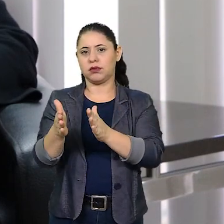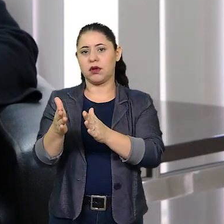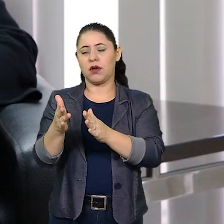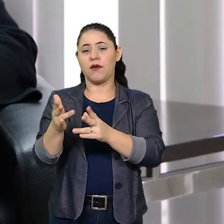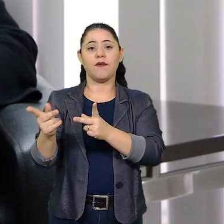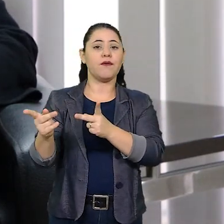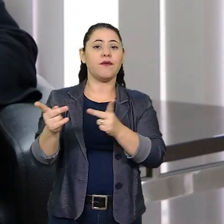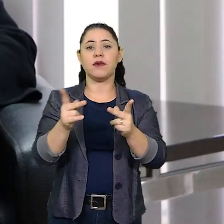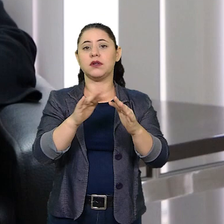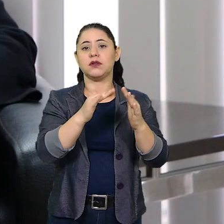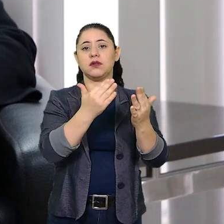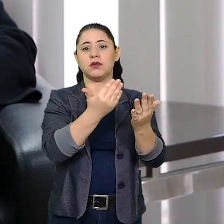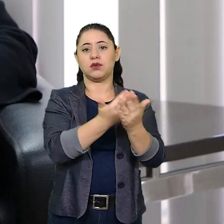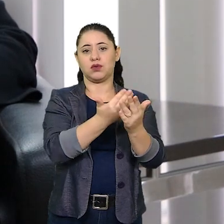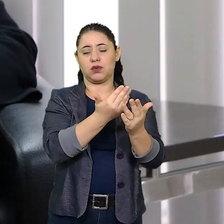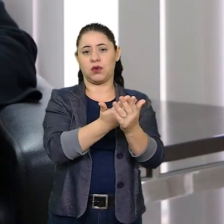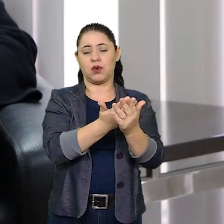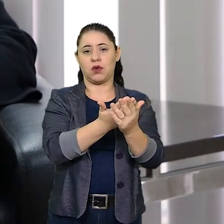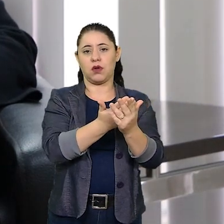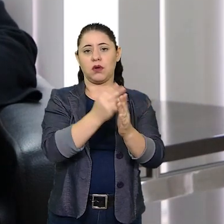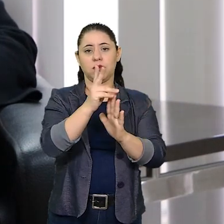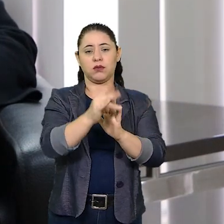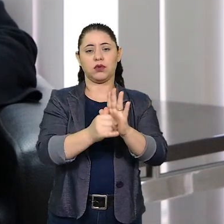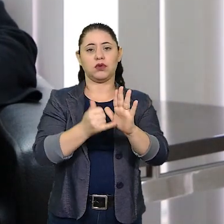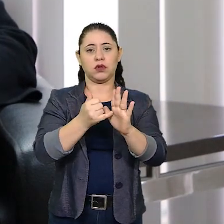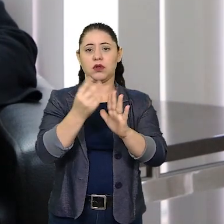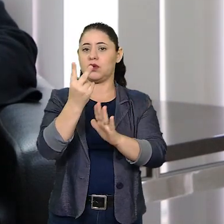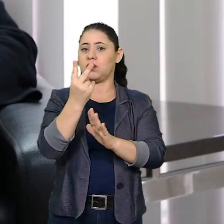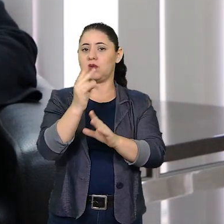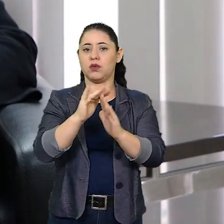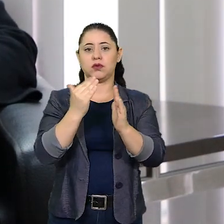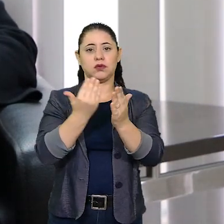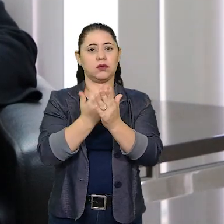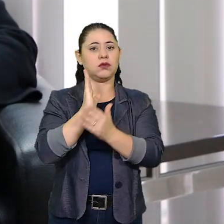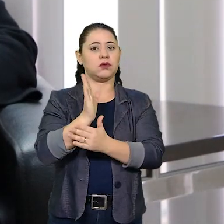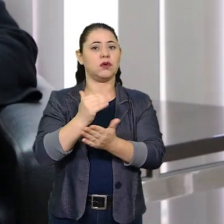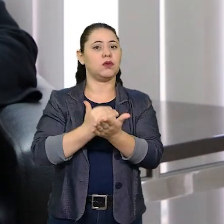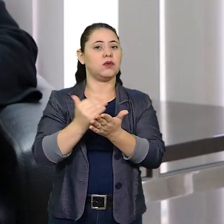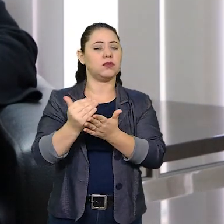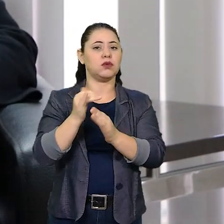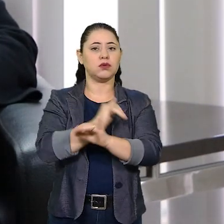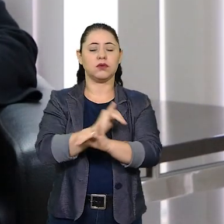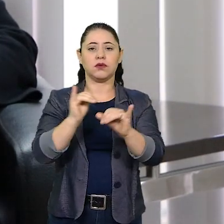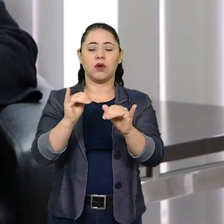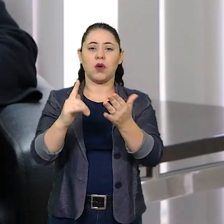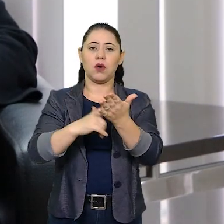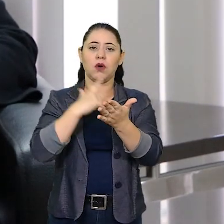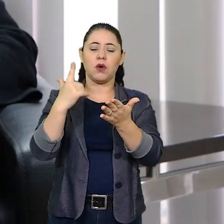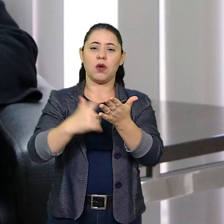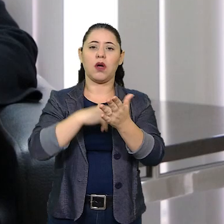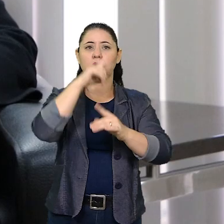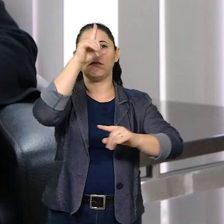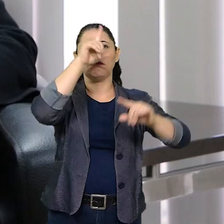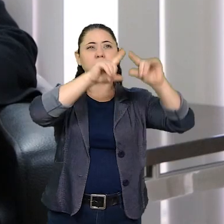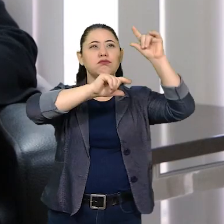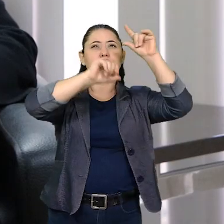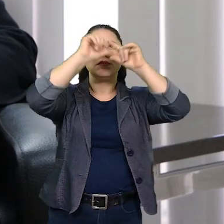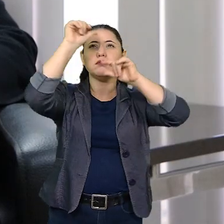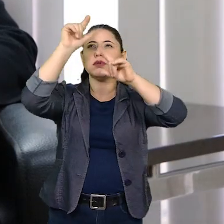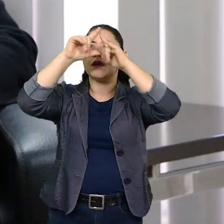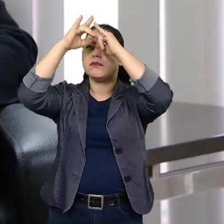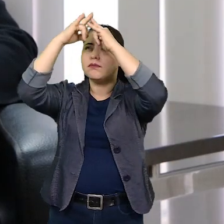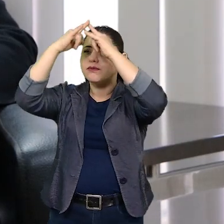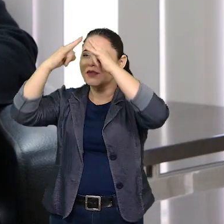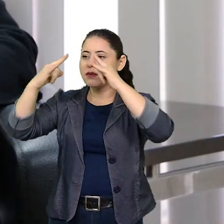de visita a escolas. Nós começamos com um projeto piloto em duas escolas para divulgar um livro chamado Estrelas na